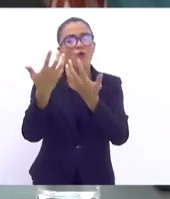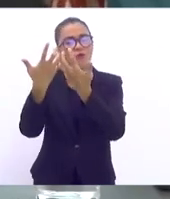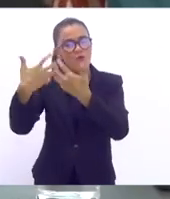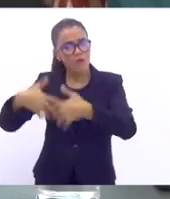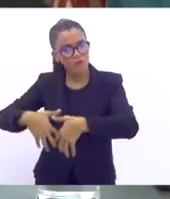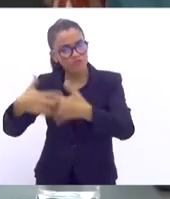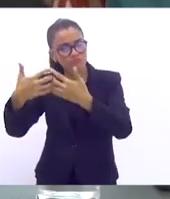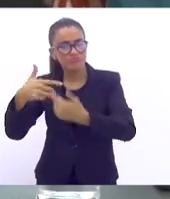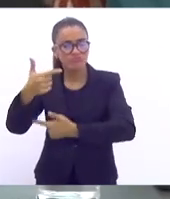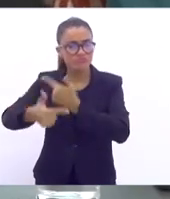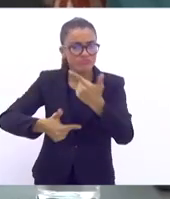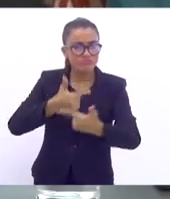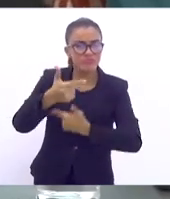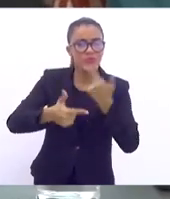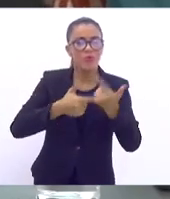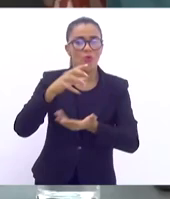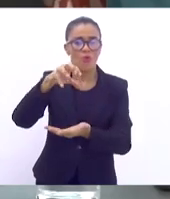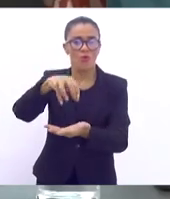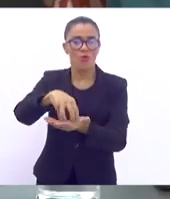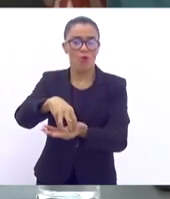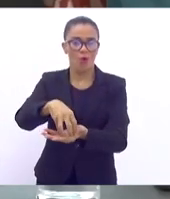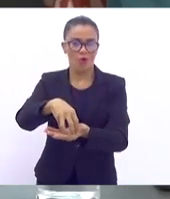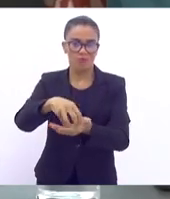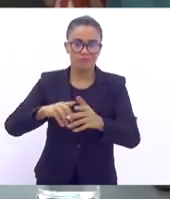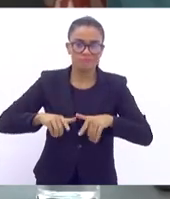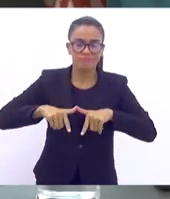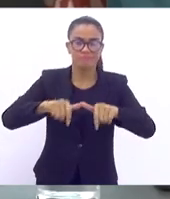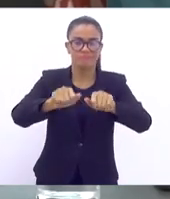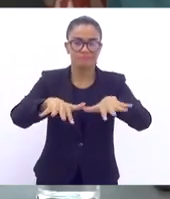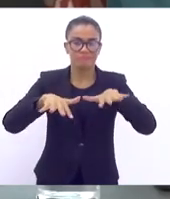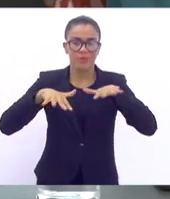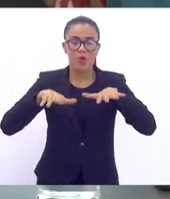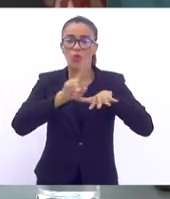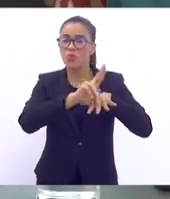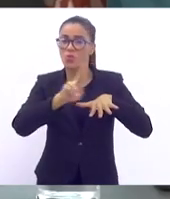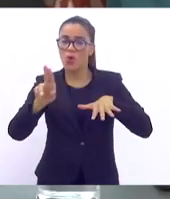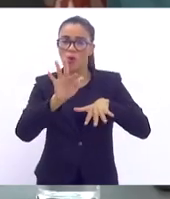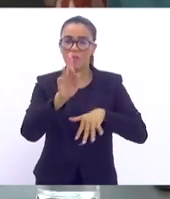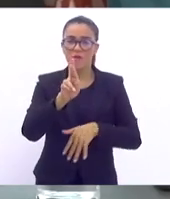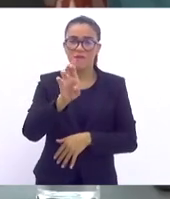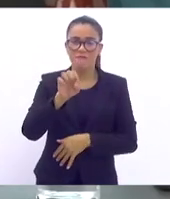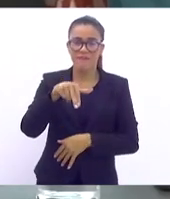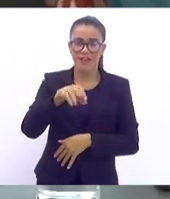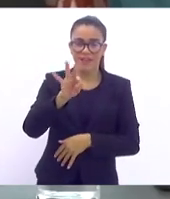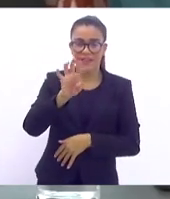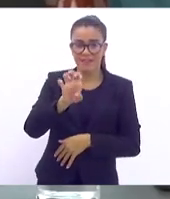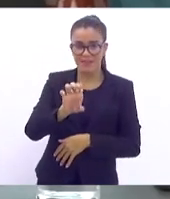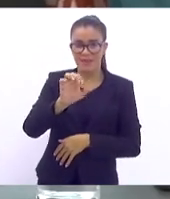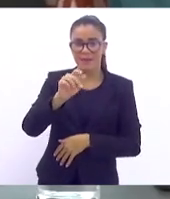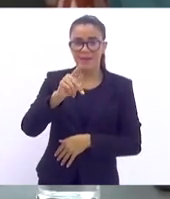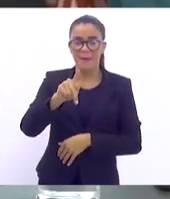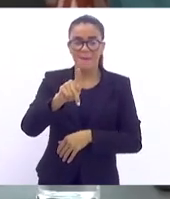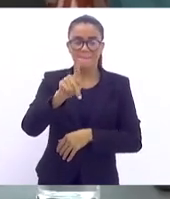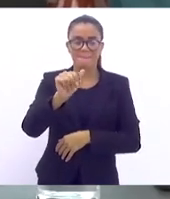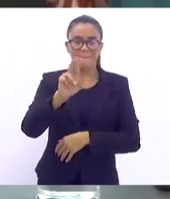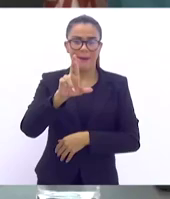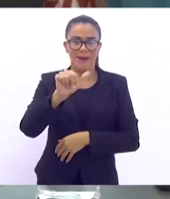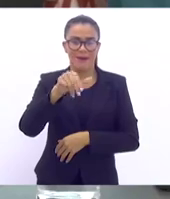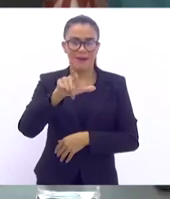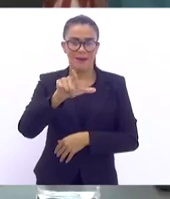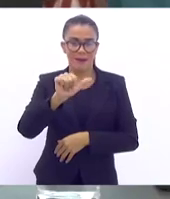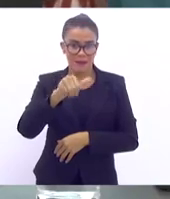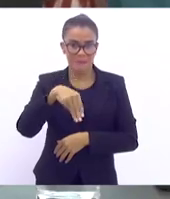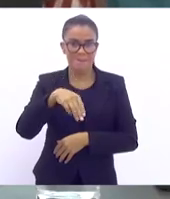do órgão de ação parlamentar denominado frente parnamentar organizado na forma